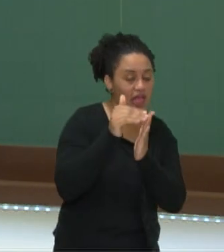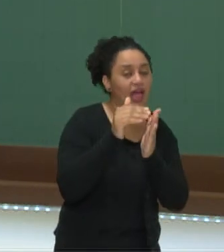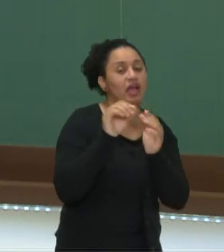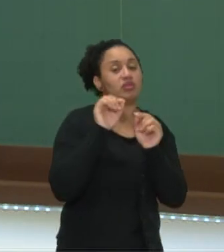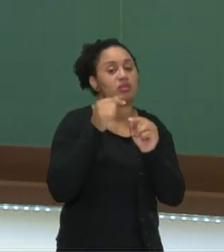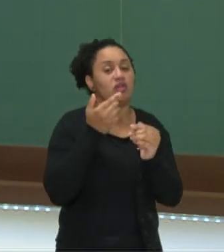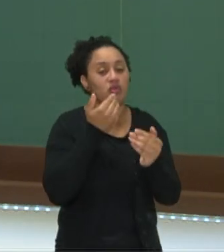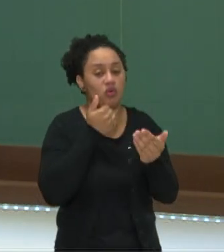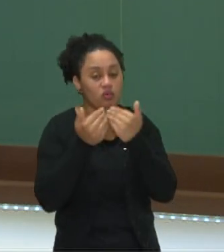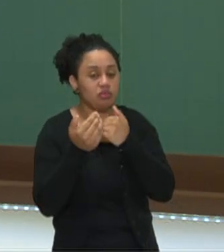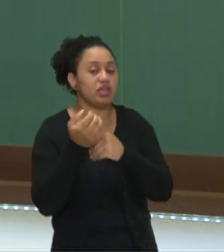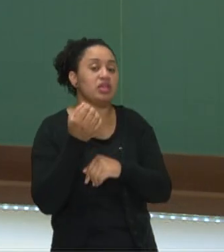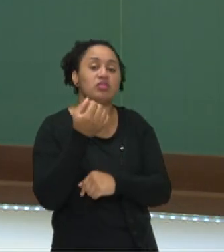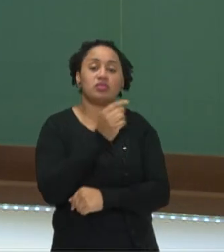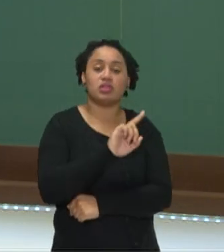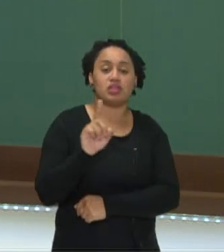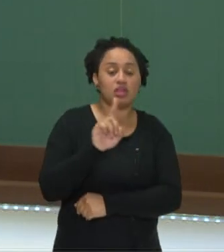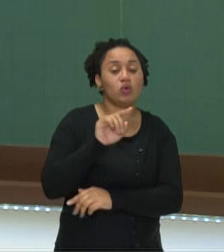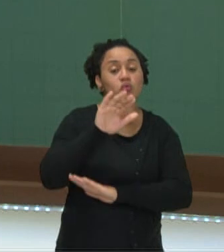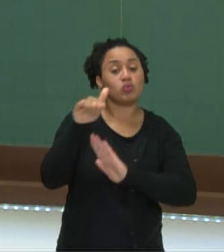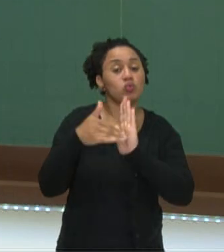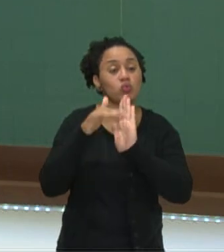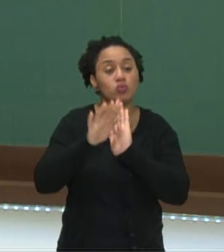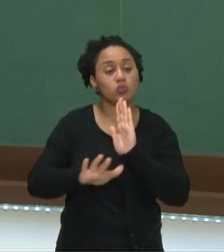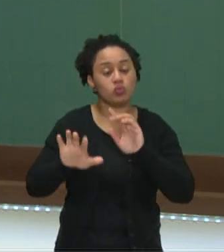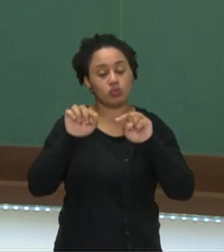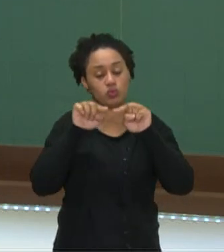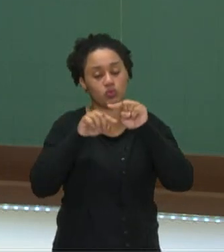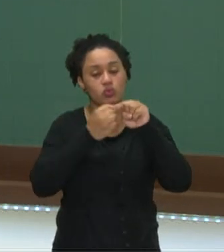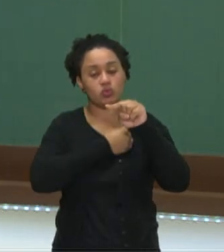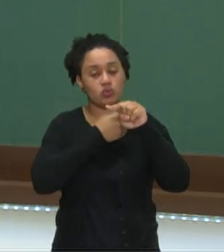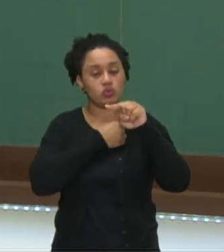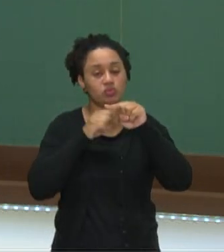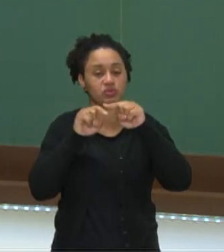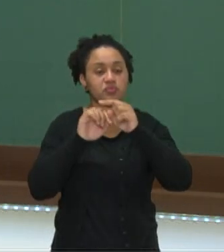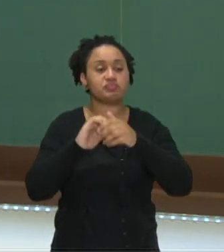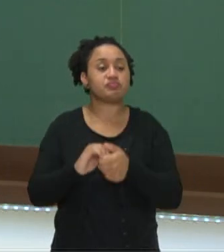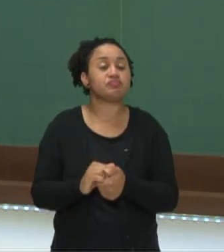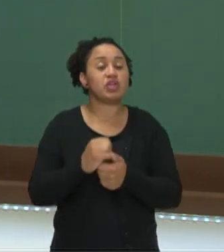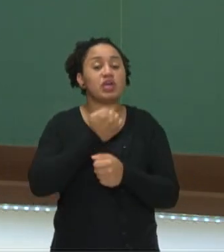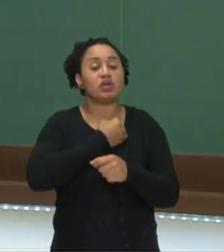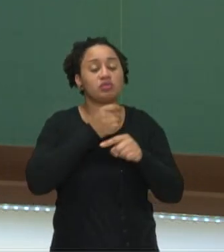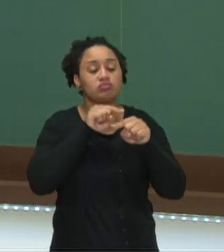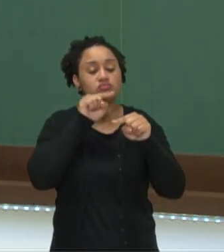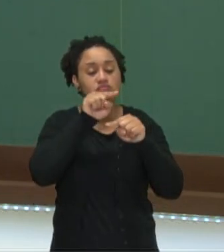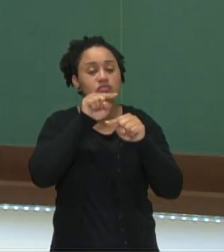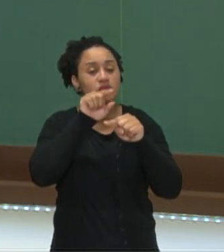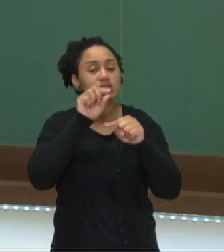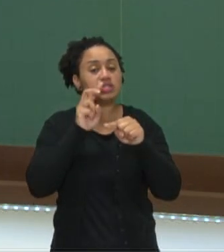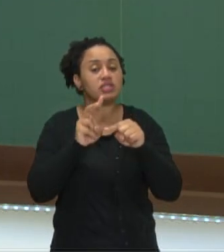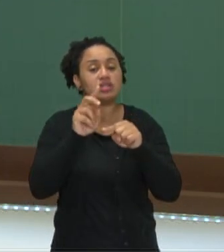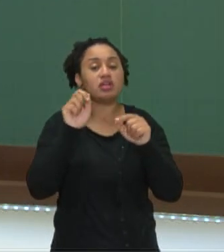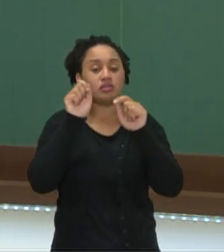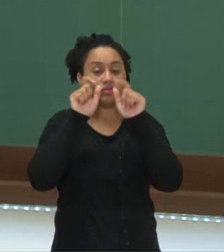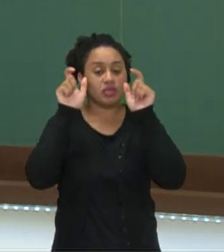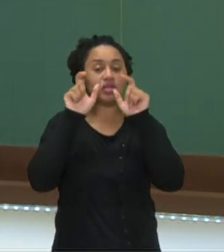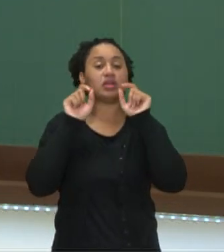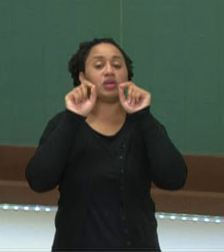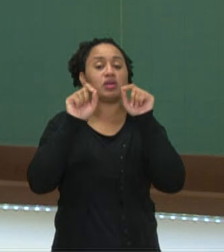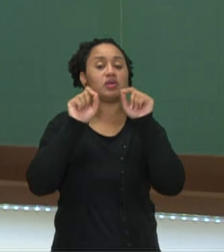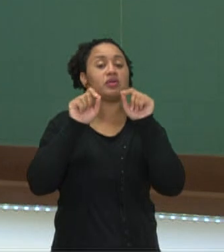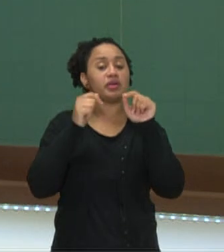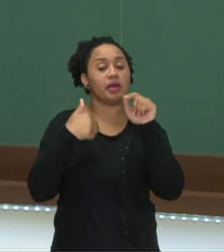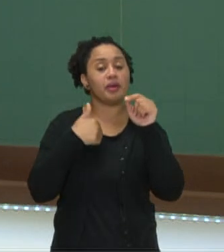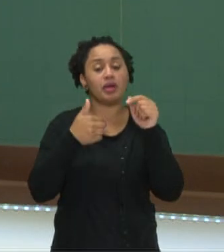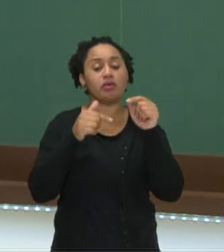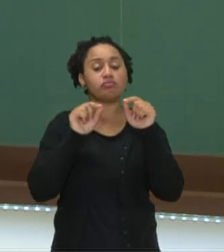foi comido, com o que não foi comido, sempre é o total, o número de baixo. E o número de cima, sempre prestar atenção na pergunta, o que ela